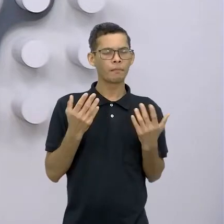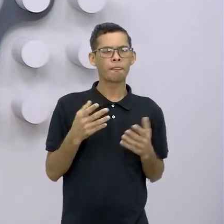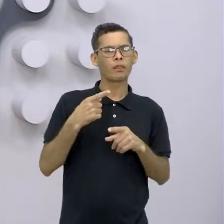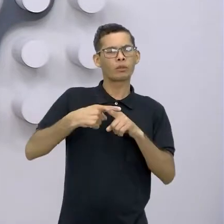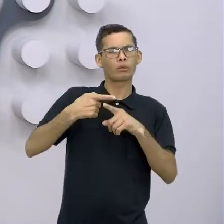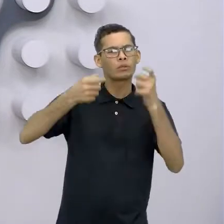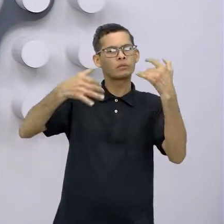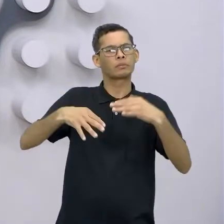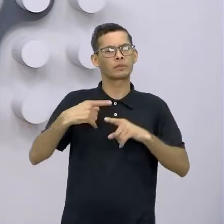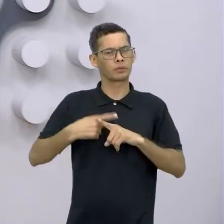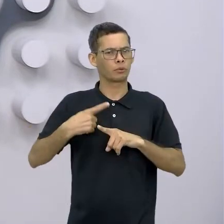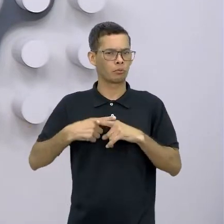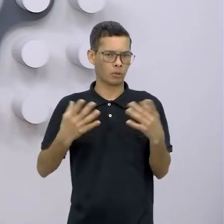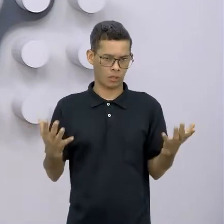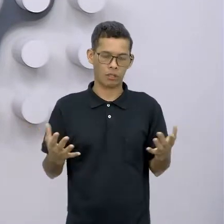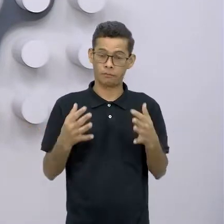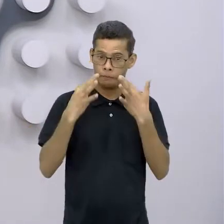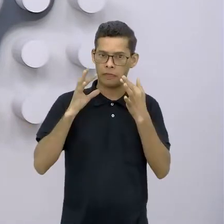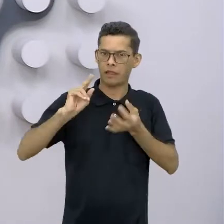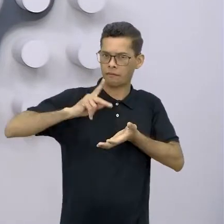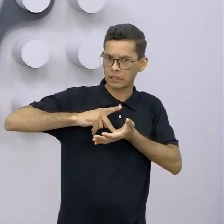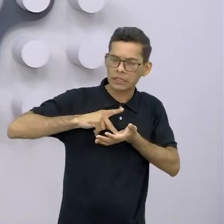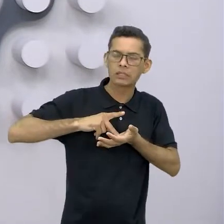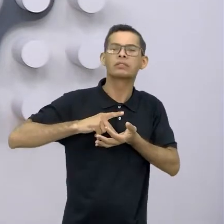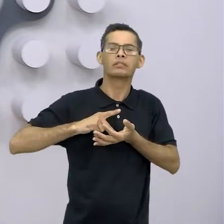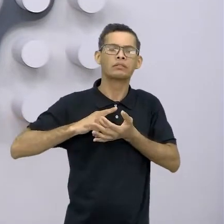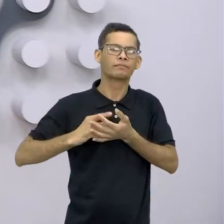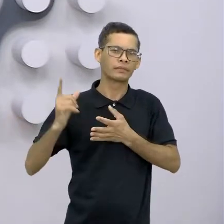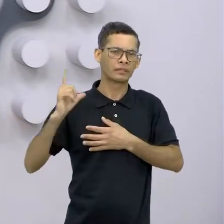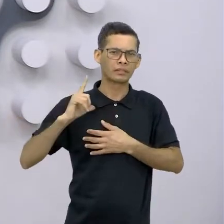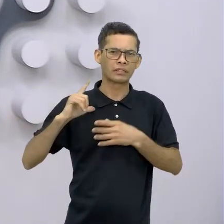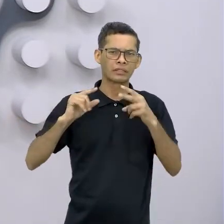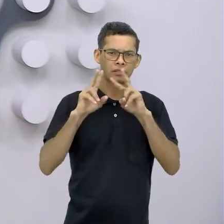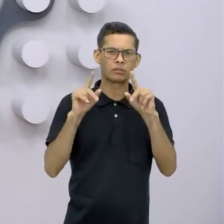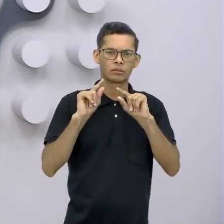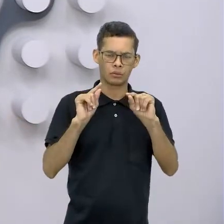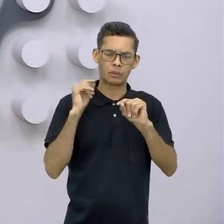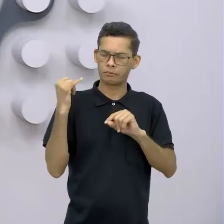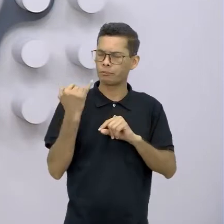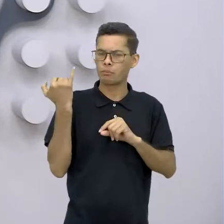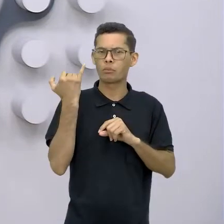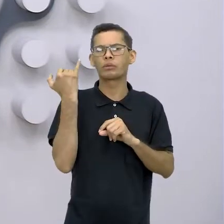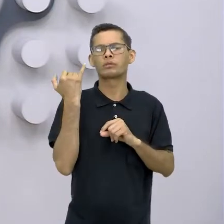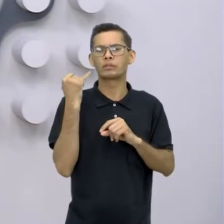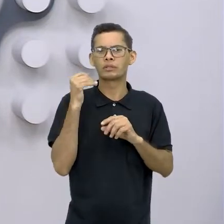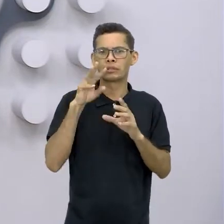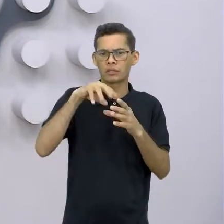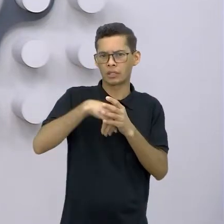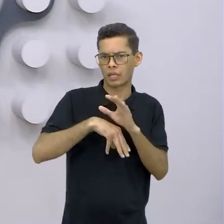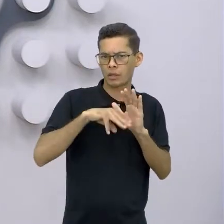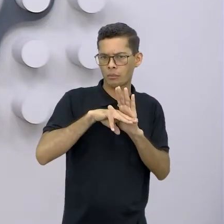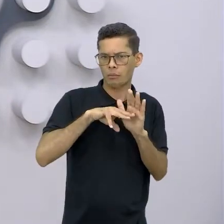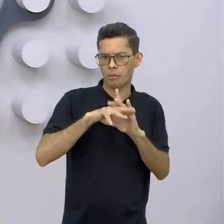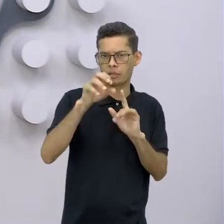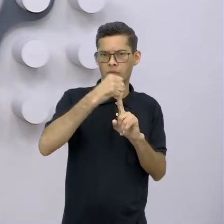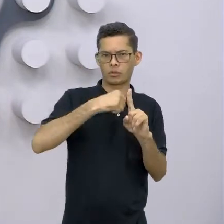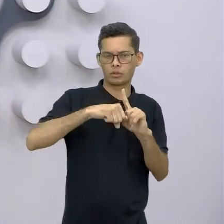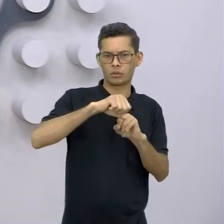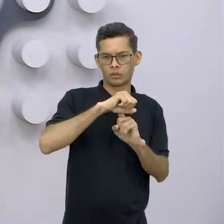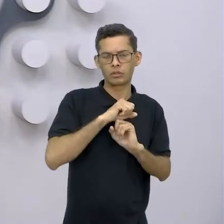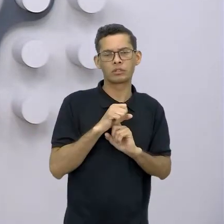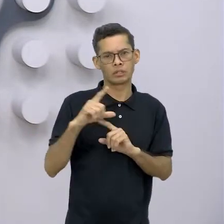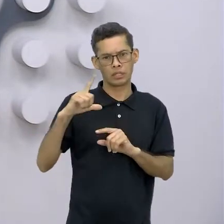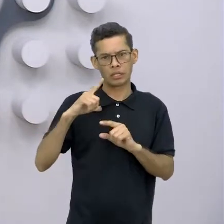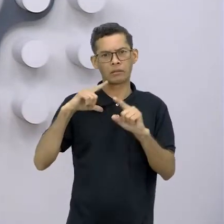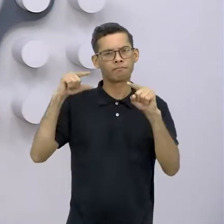estou falando disso? Porque, pessoal, uma questão muito importante do método de sociologia tem a